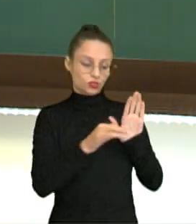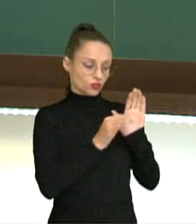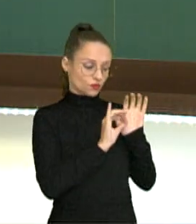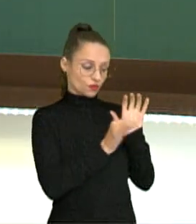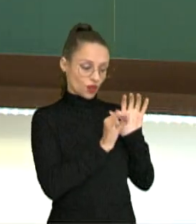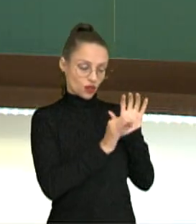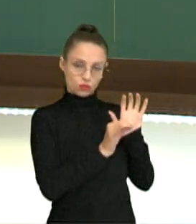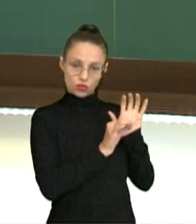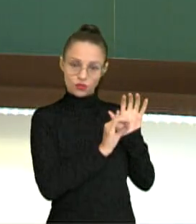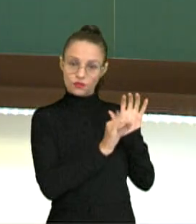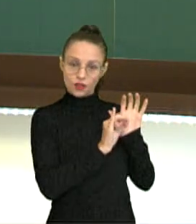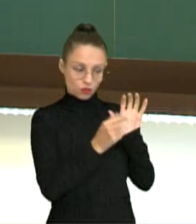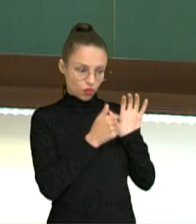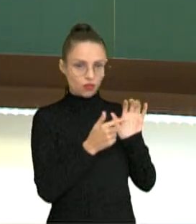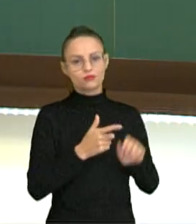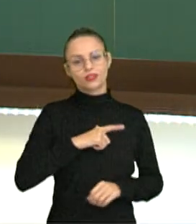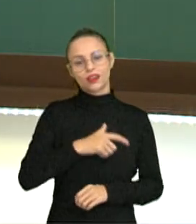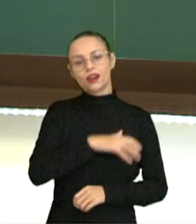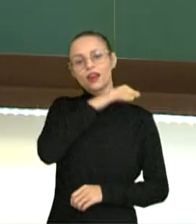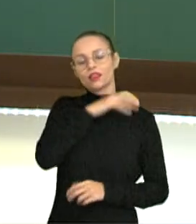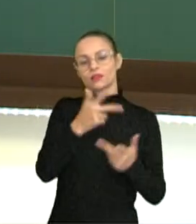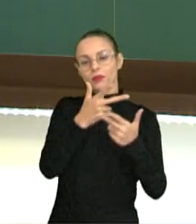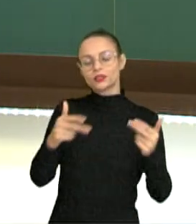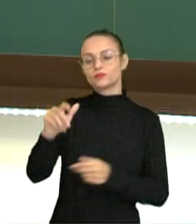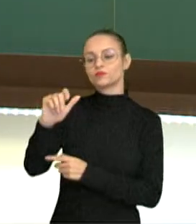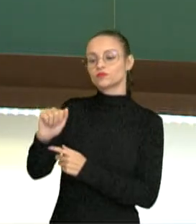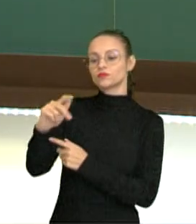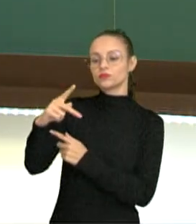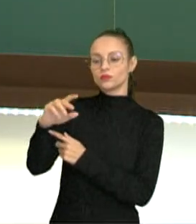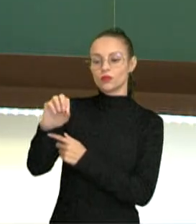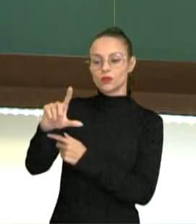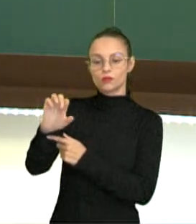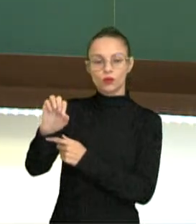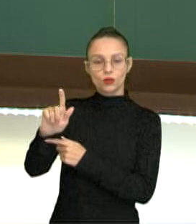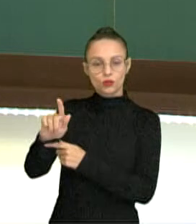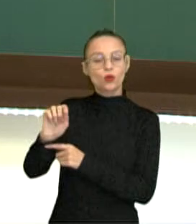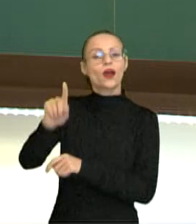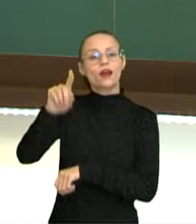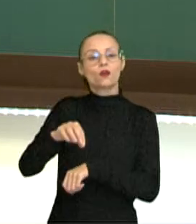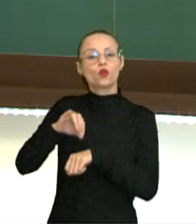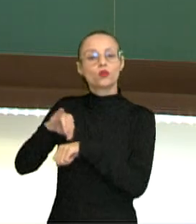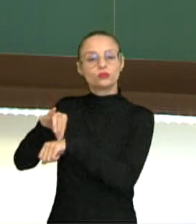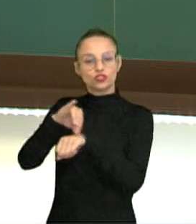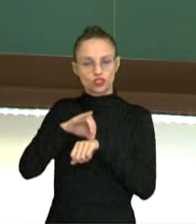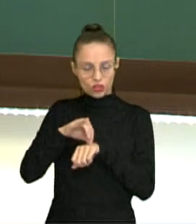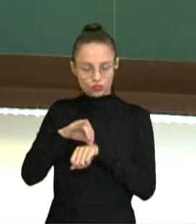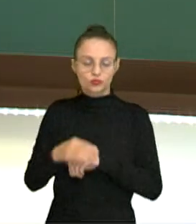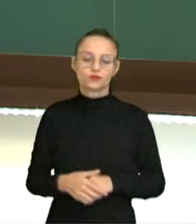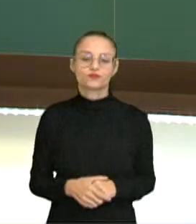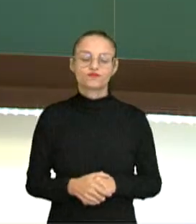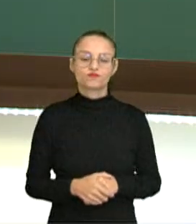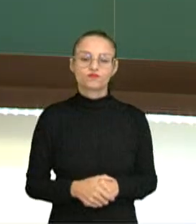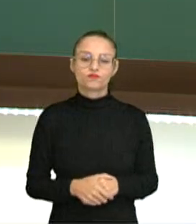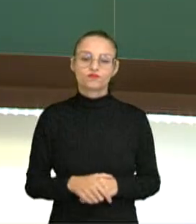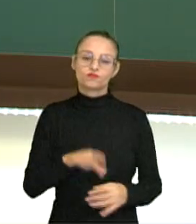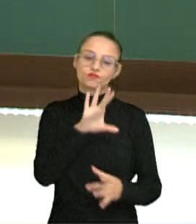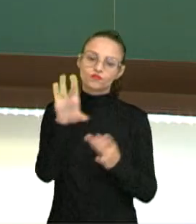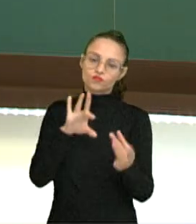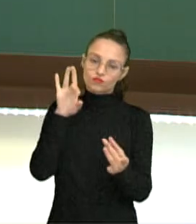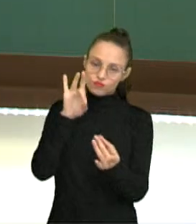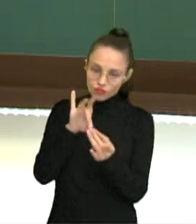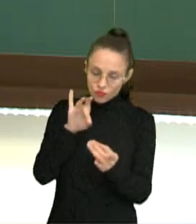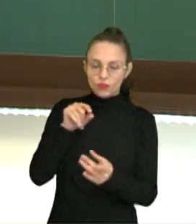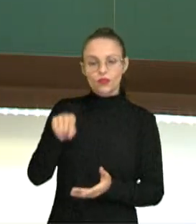né? Enquanto a fábula tem animais, o apólogo tem objetos. As particularidades do